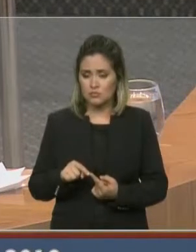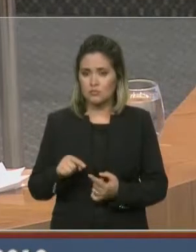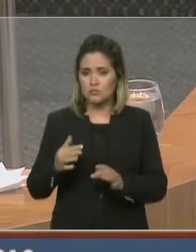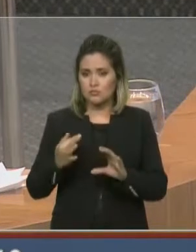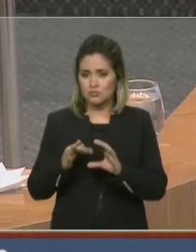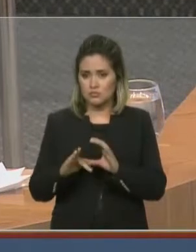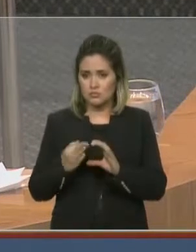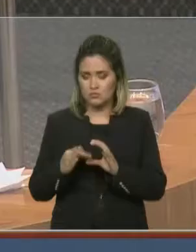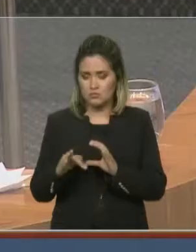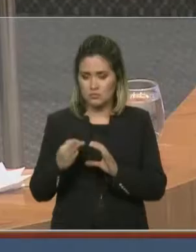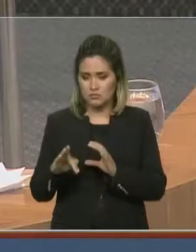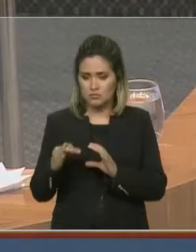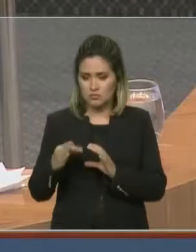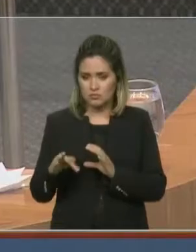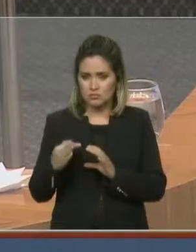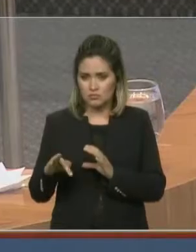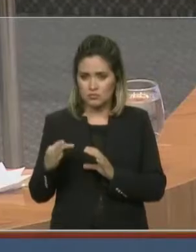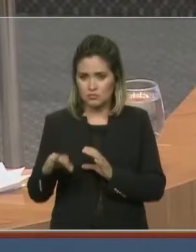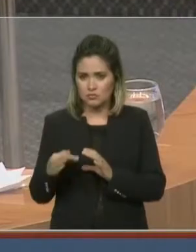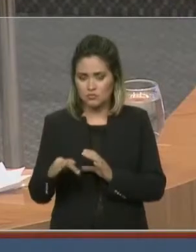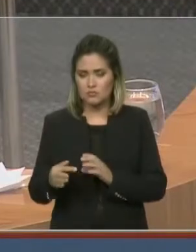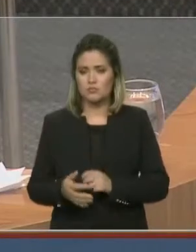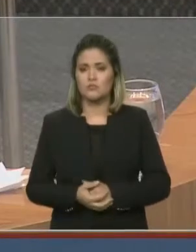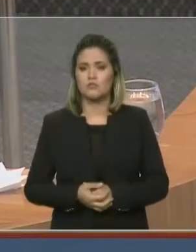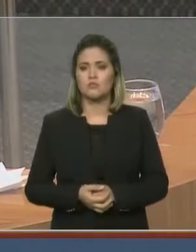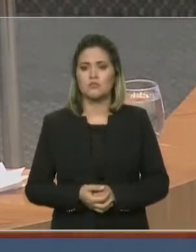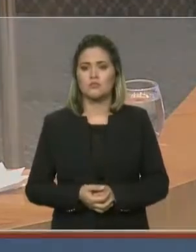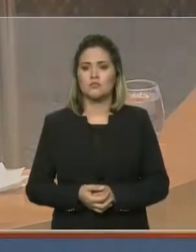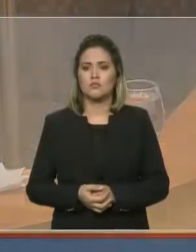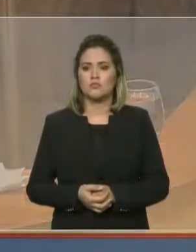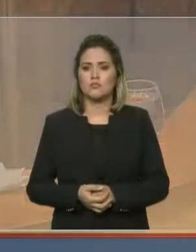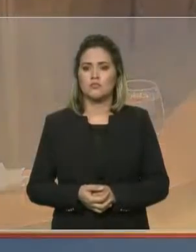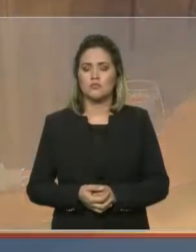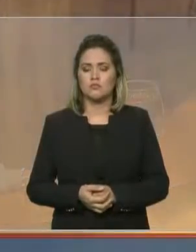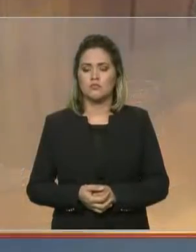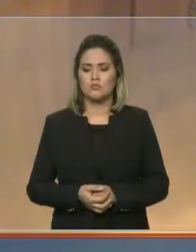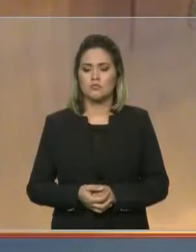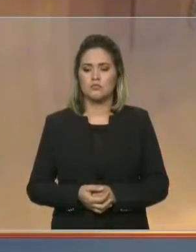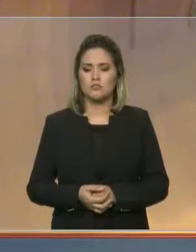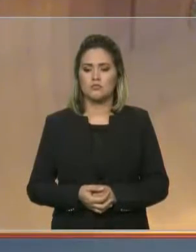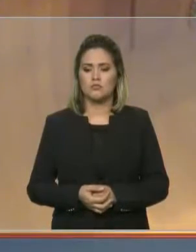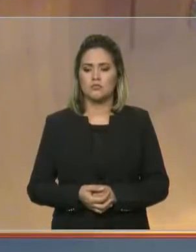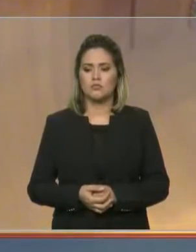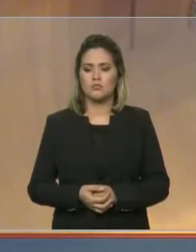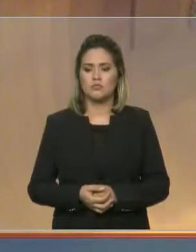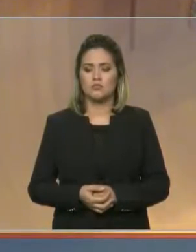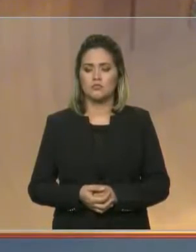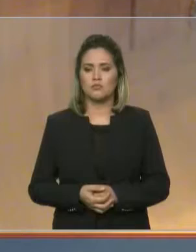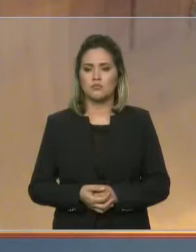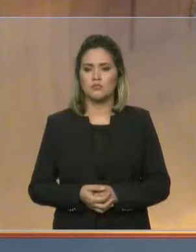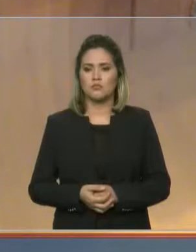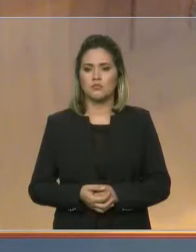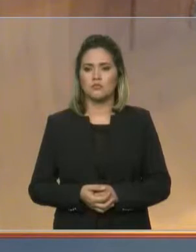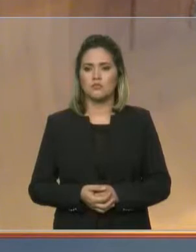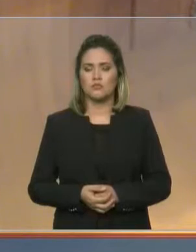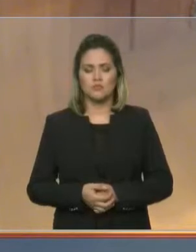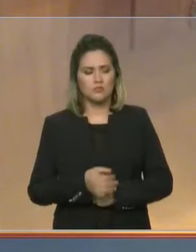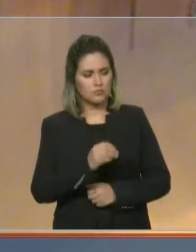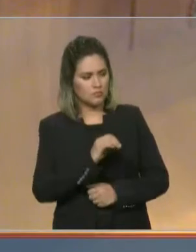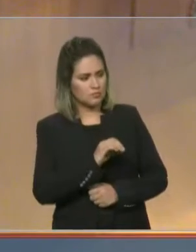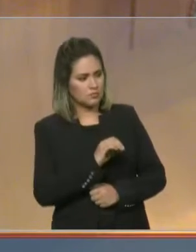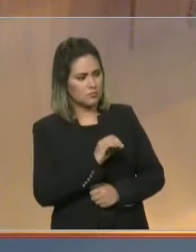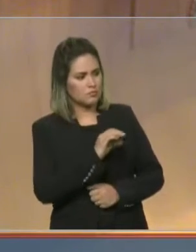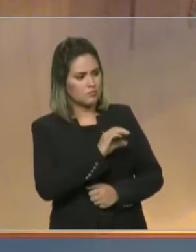da Fraternidade, Frade Crisantônio, Vossa Excelência, que tem domínio sobre o